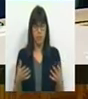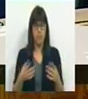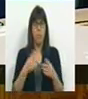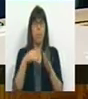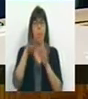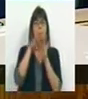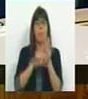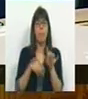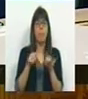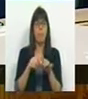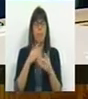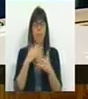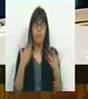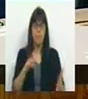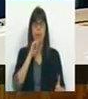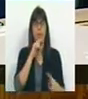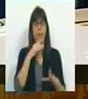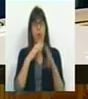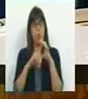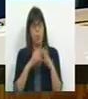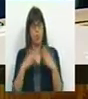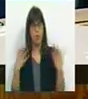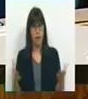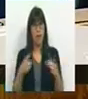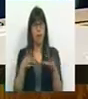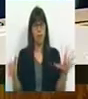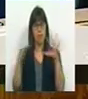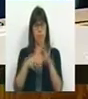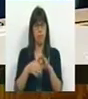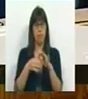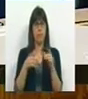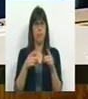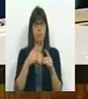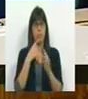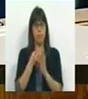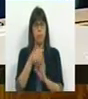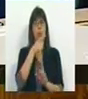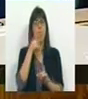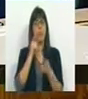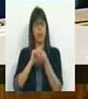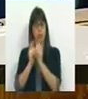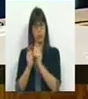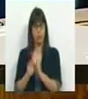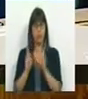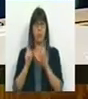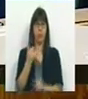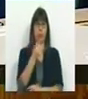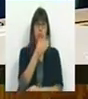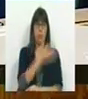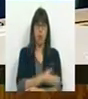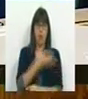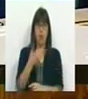com um programa que no fundo, com uma grande capacidade comunicacional associada e um claro compromisso reformista, e desde